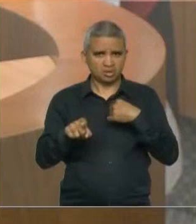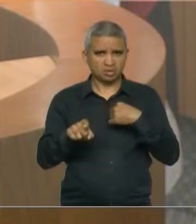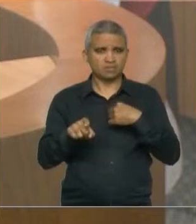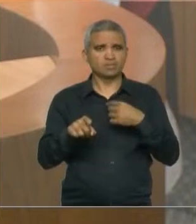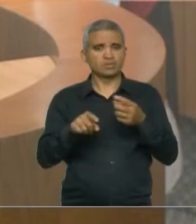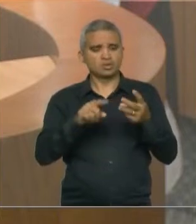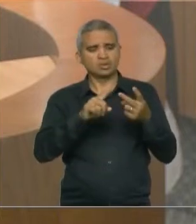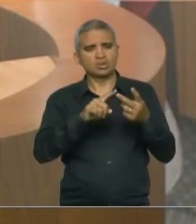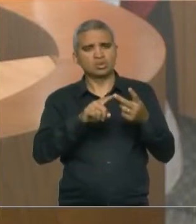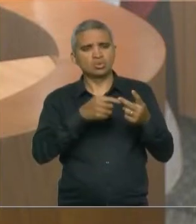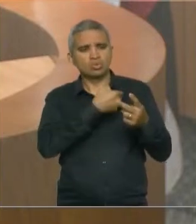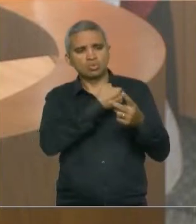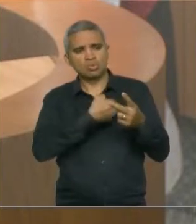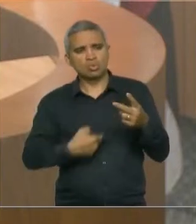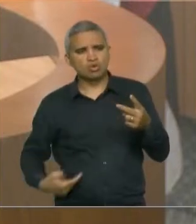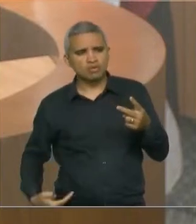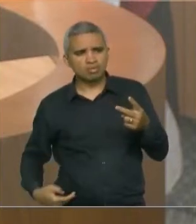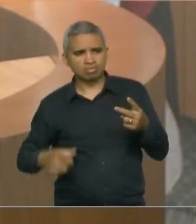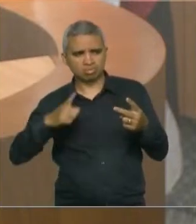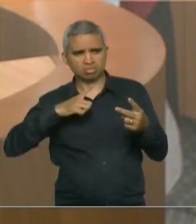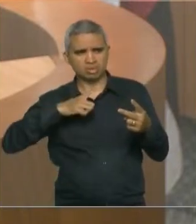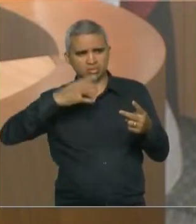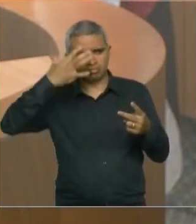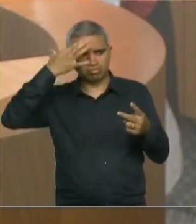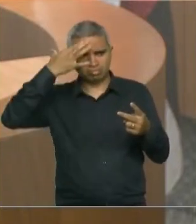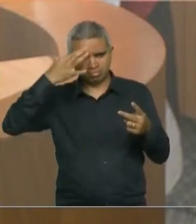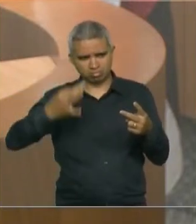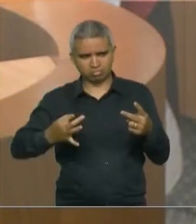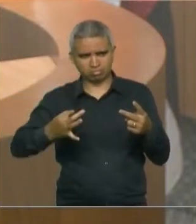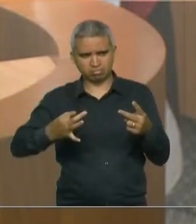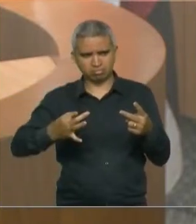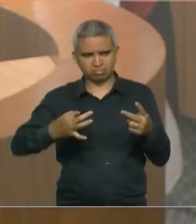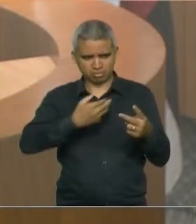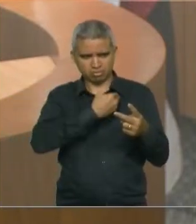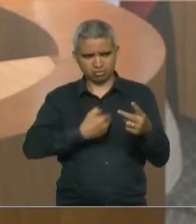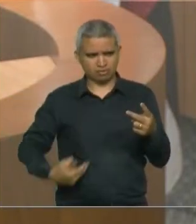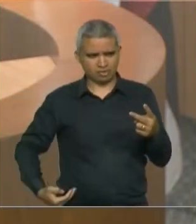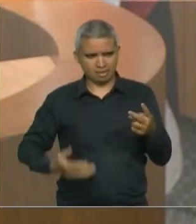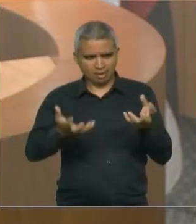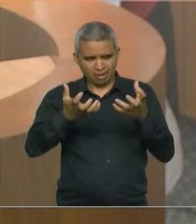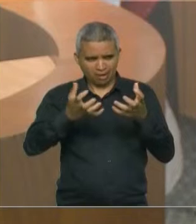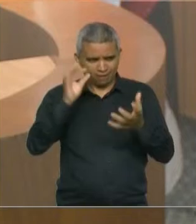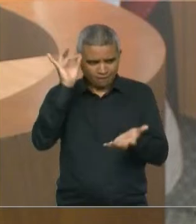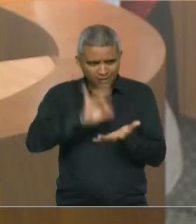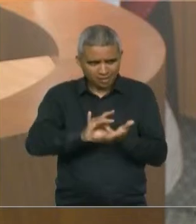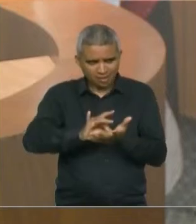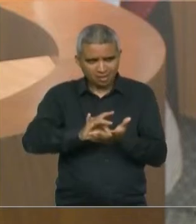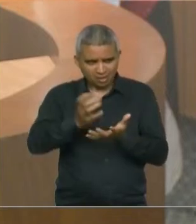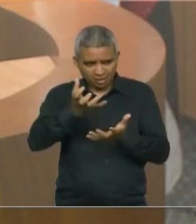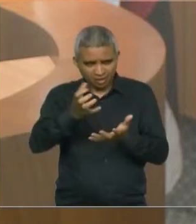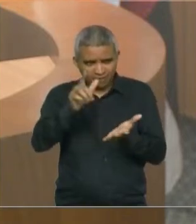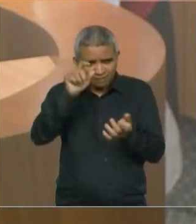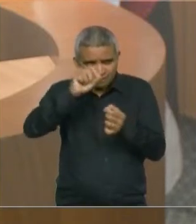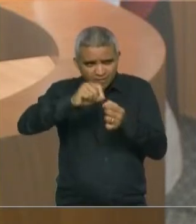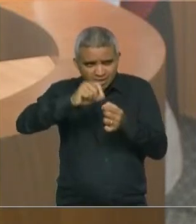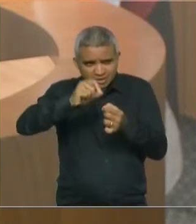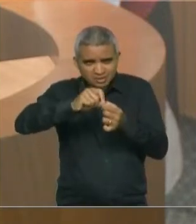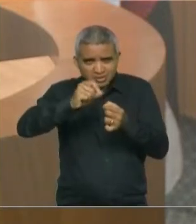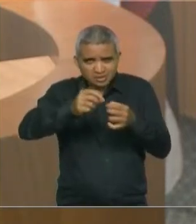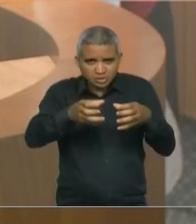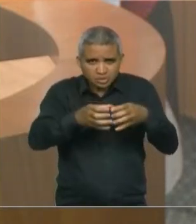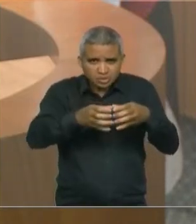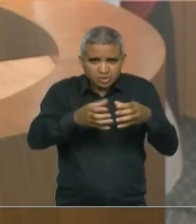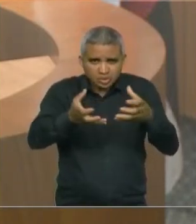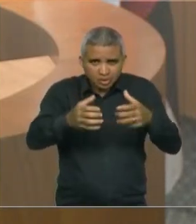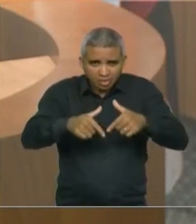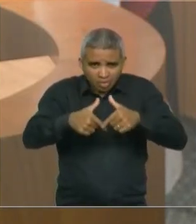realmente ciente disso e se realmente ele quer fazer isso. E se for assim, conto com a Comissão de Saúde desta casa, conto